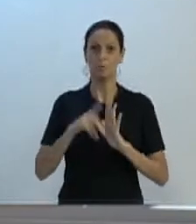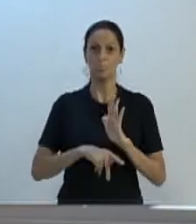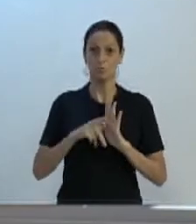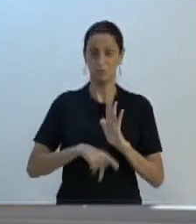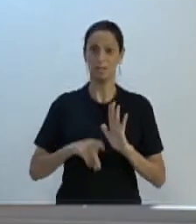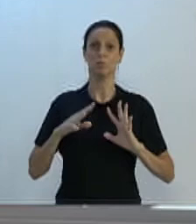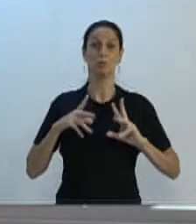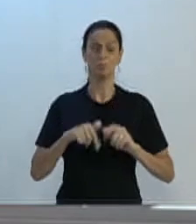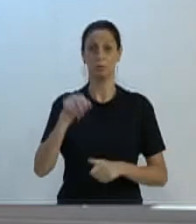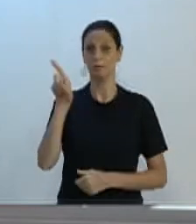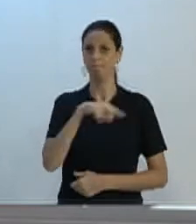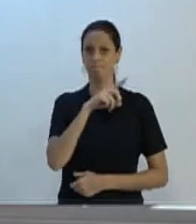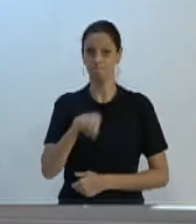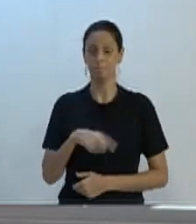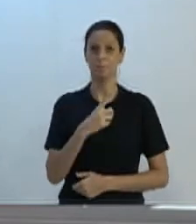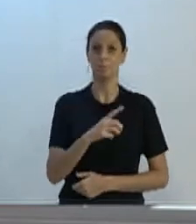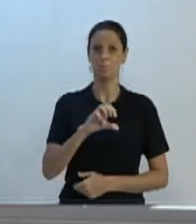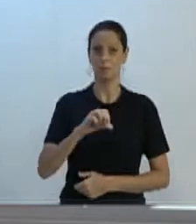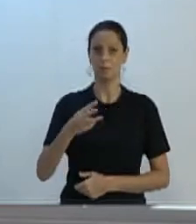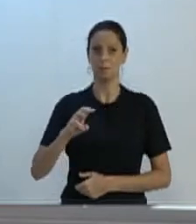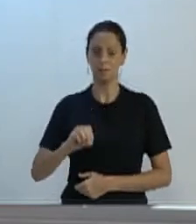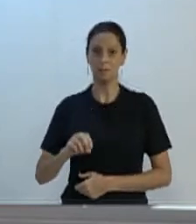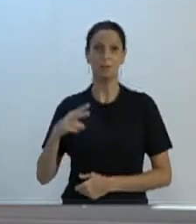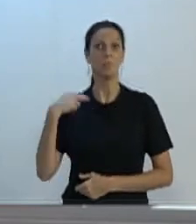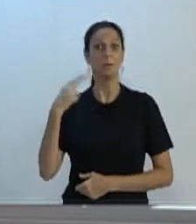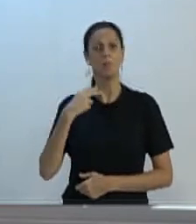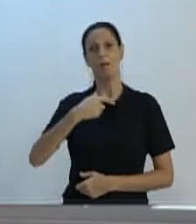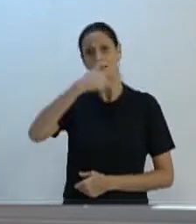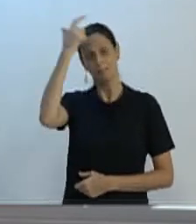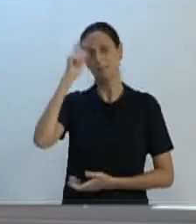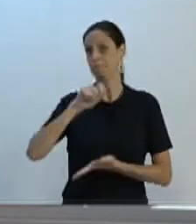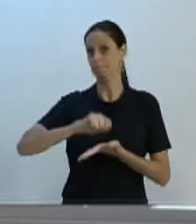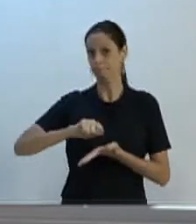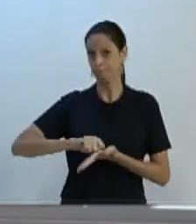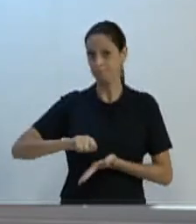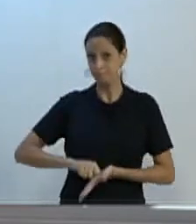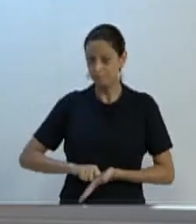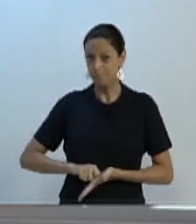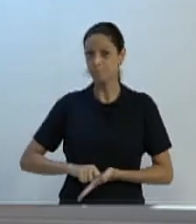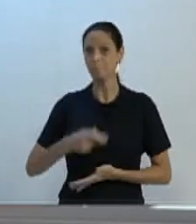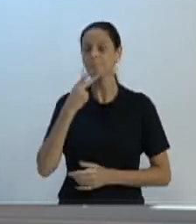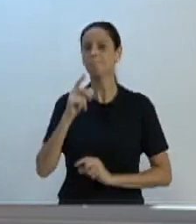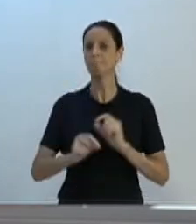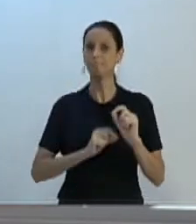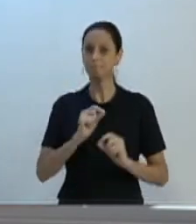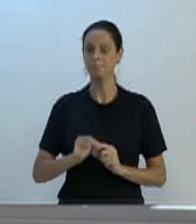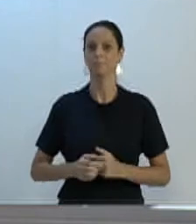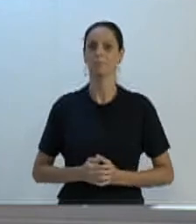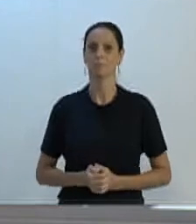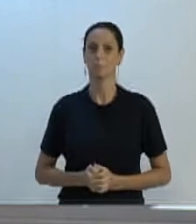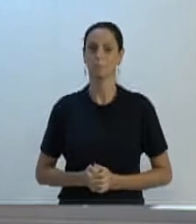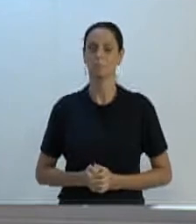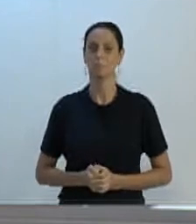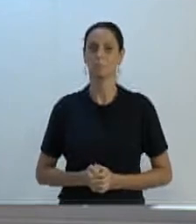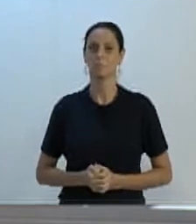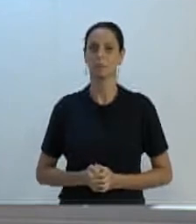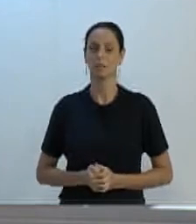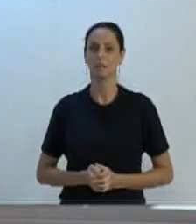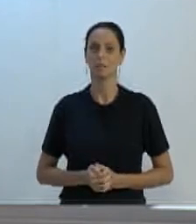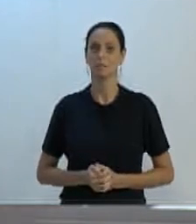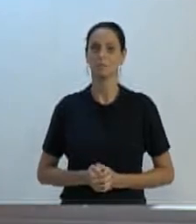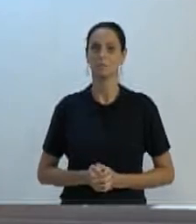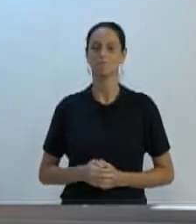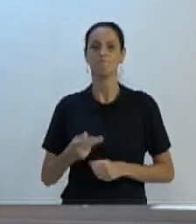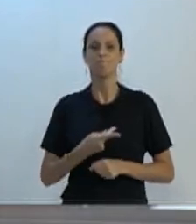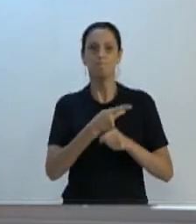número 7.930, de autoria do vereador Adriano Pereira, que determina a implantação da busca ativa pela administração